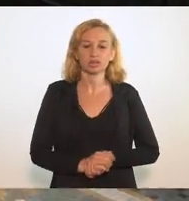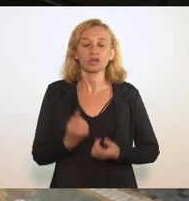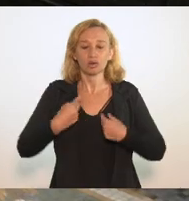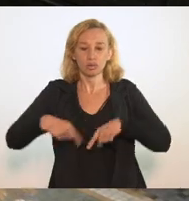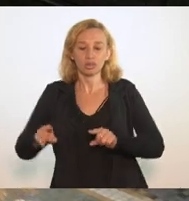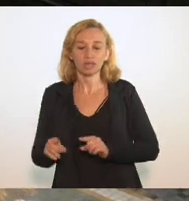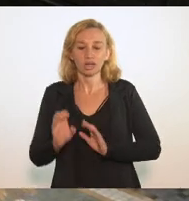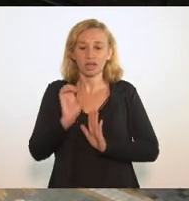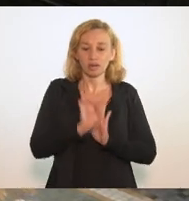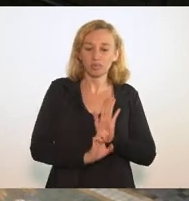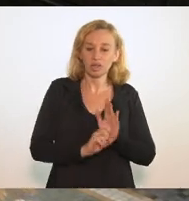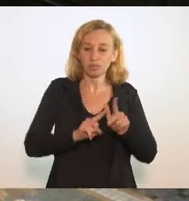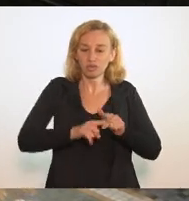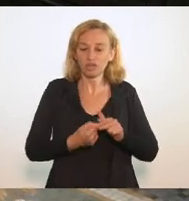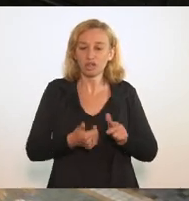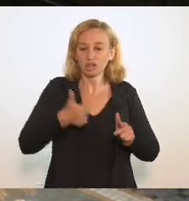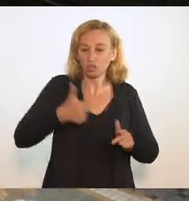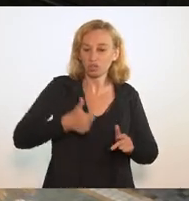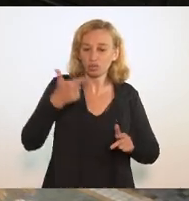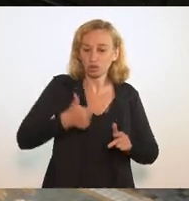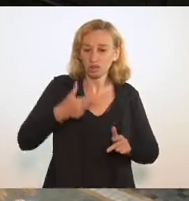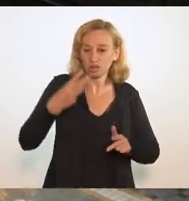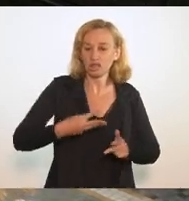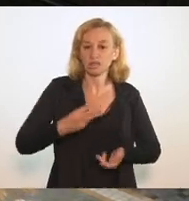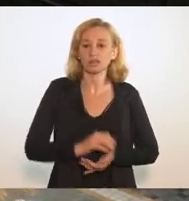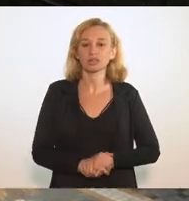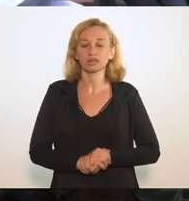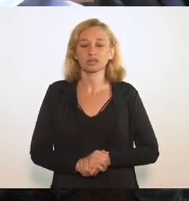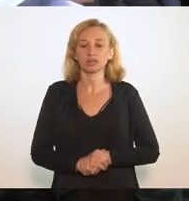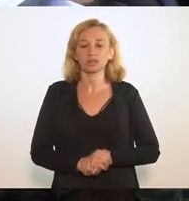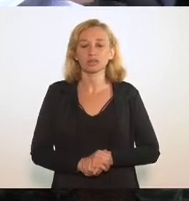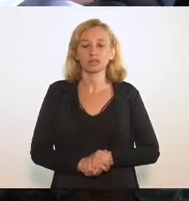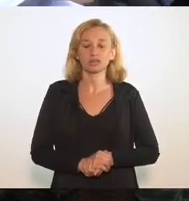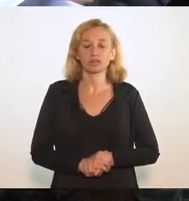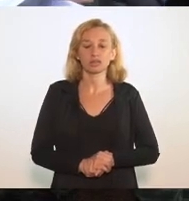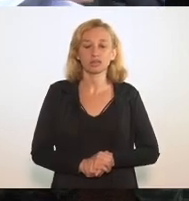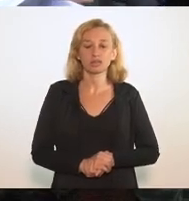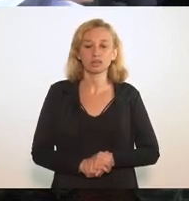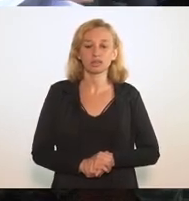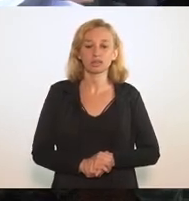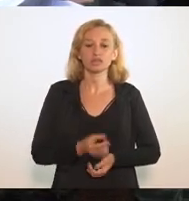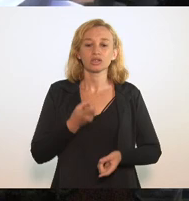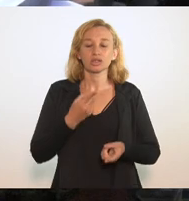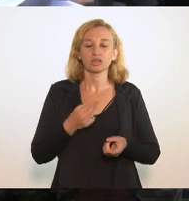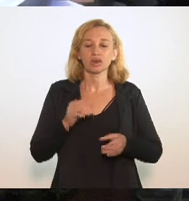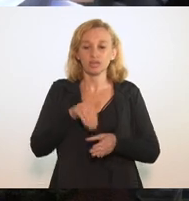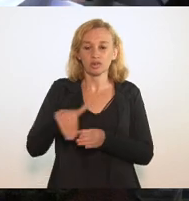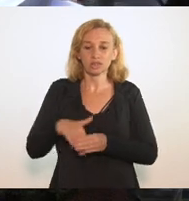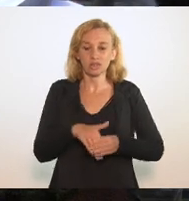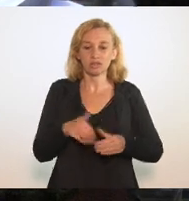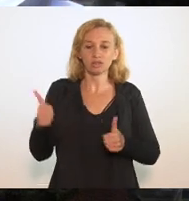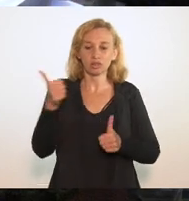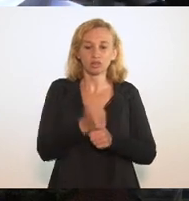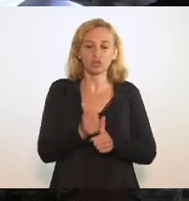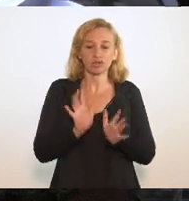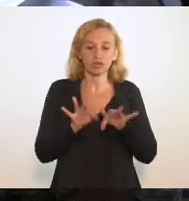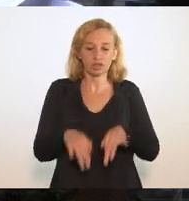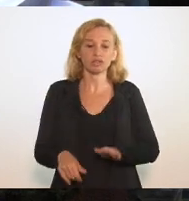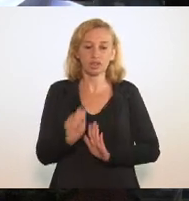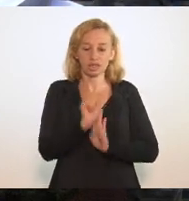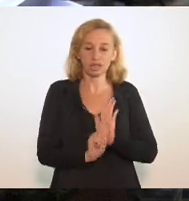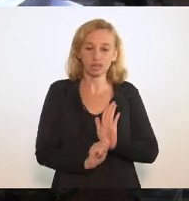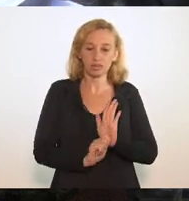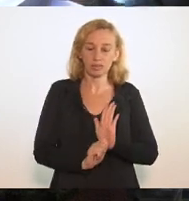Contrária à emenda modificativa 1, 2 e 3. Com os pareceres emitidos em votação substitutiva com forma final de